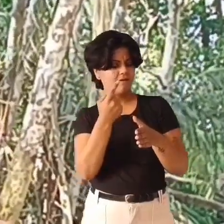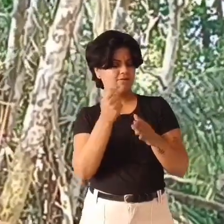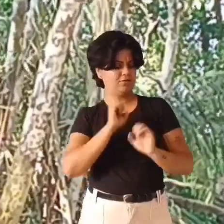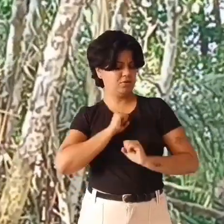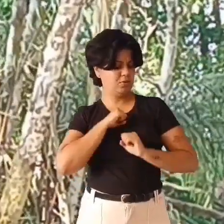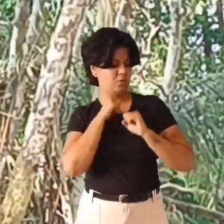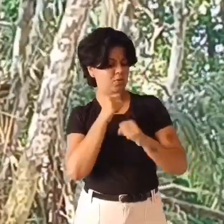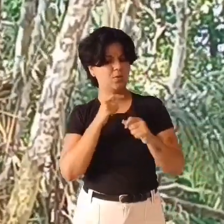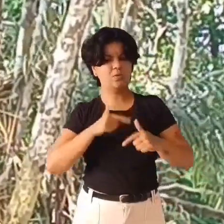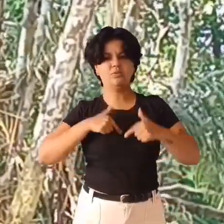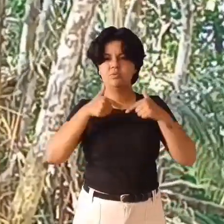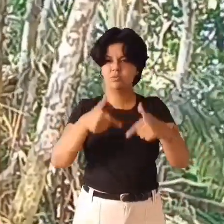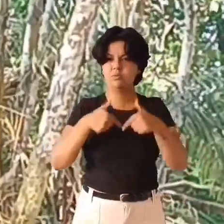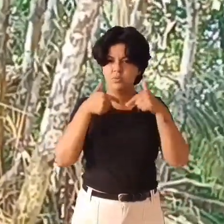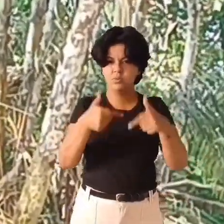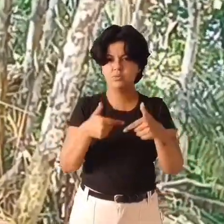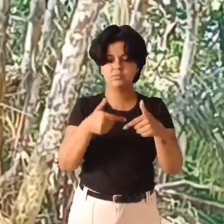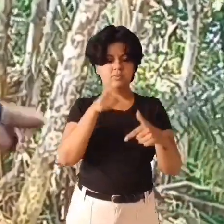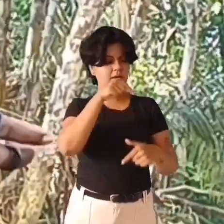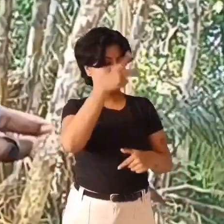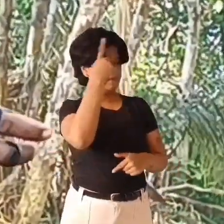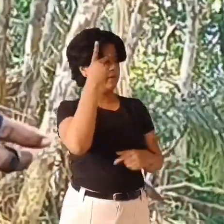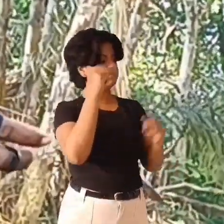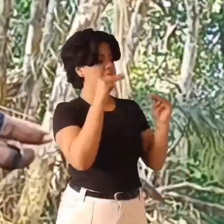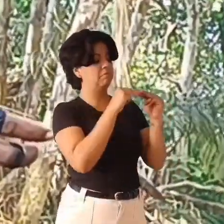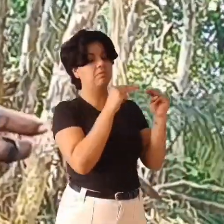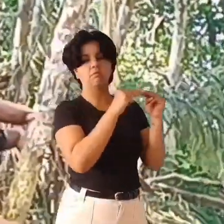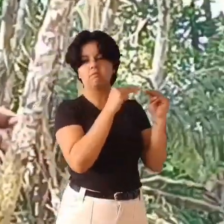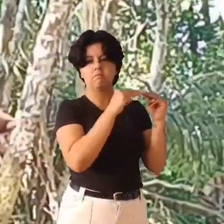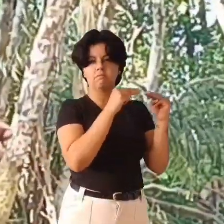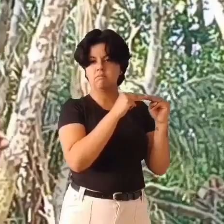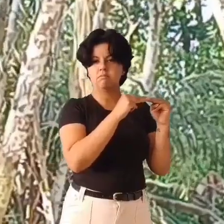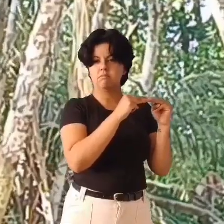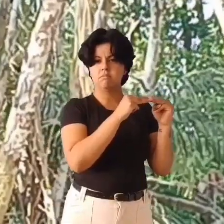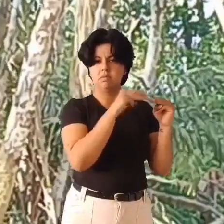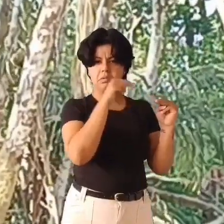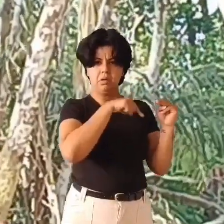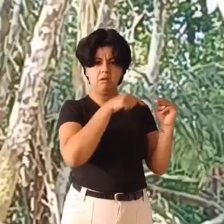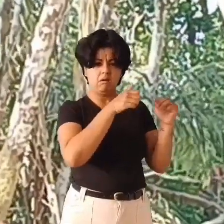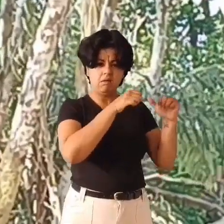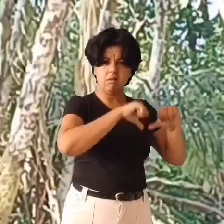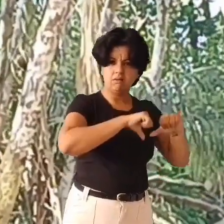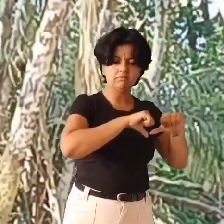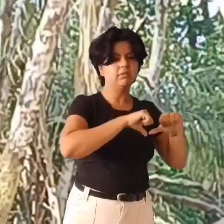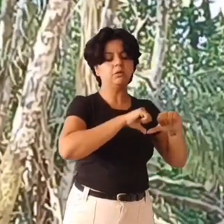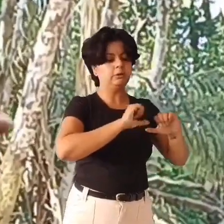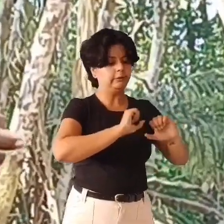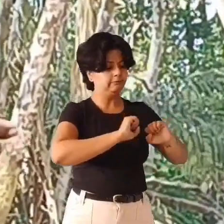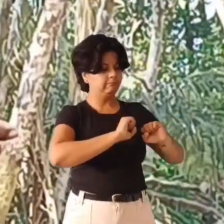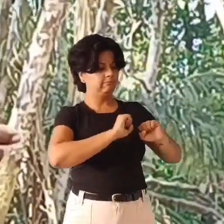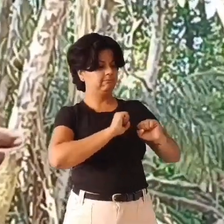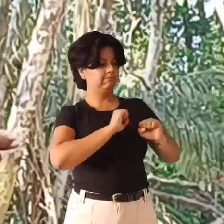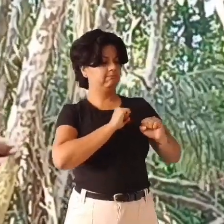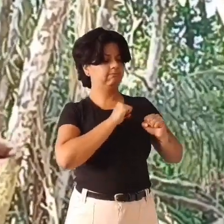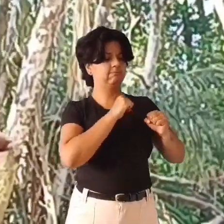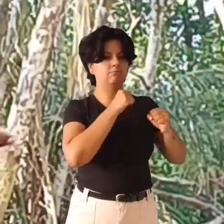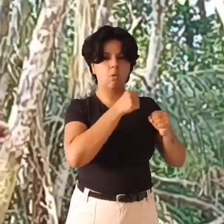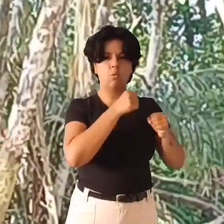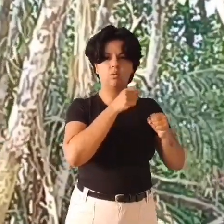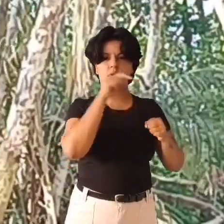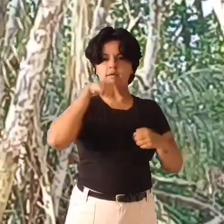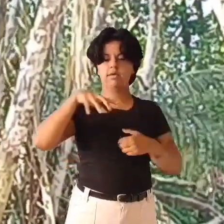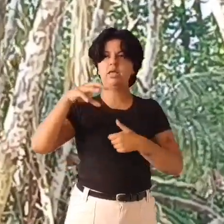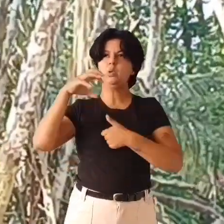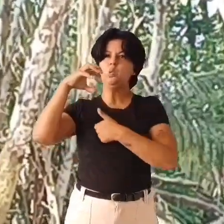de sobrevivência, de luta. Pelos mazaganenses, eles não tinham abandonado a praça de Mazagão, mas sim pela questão